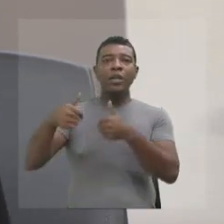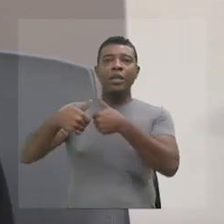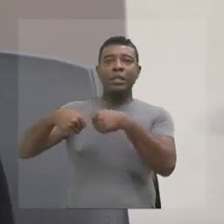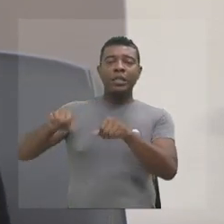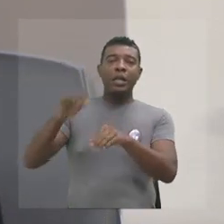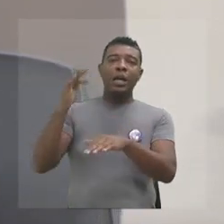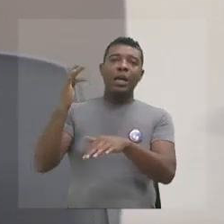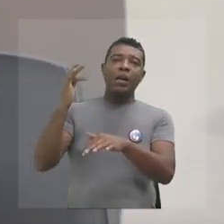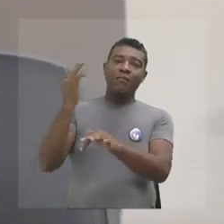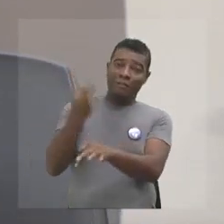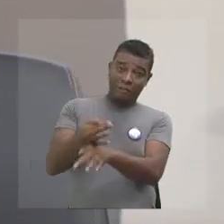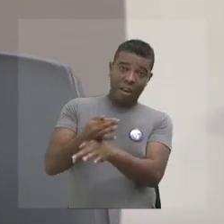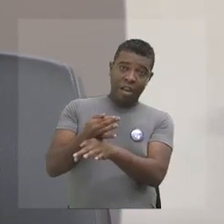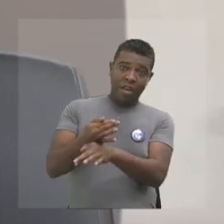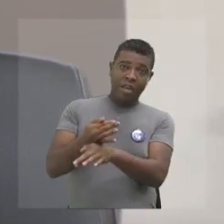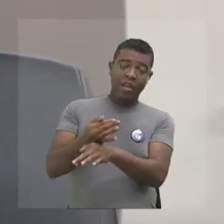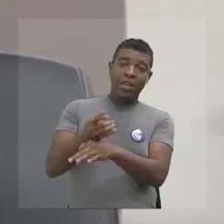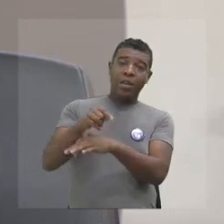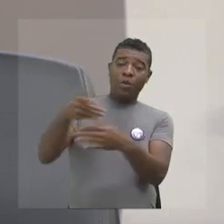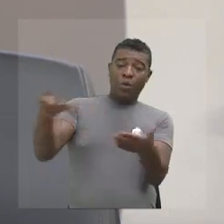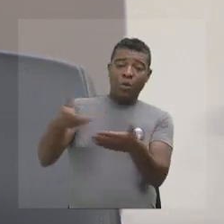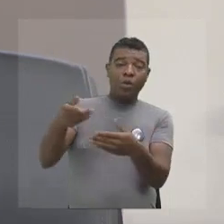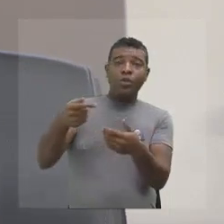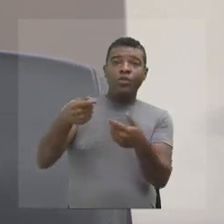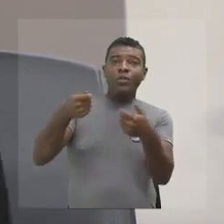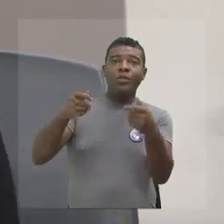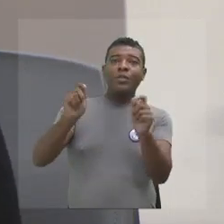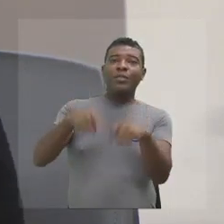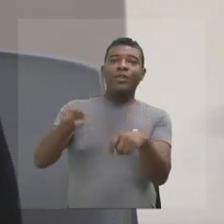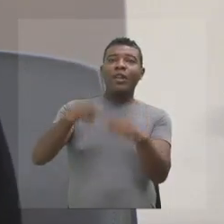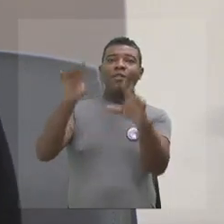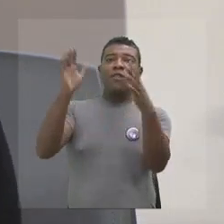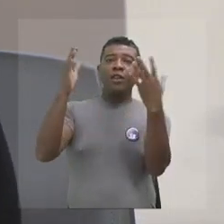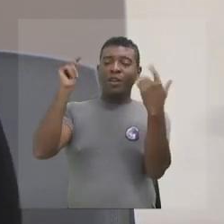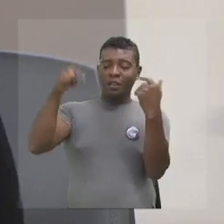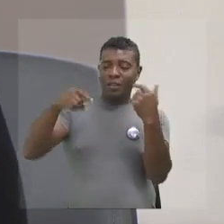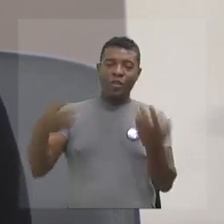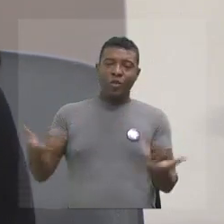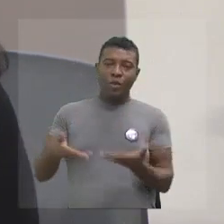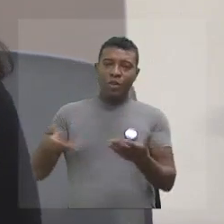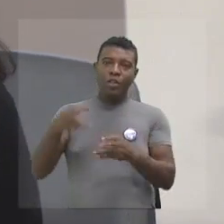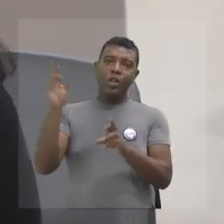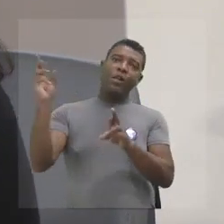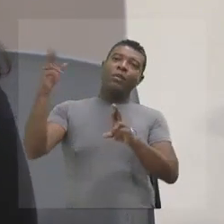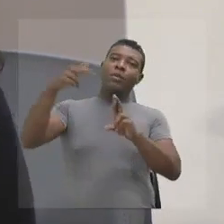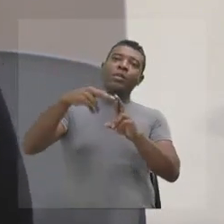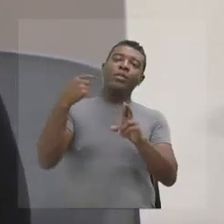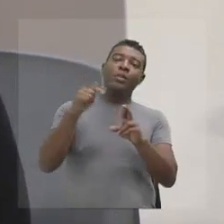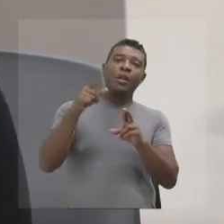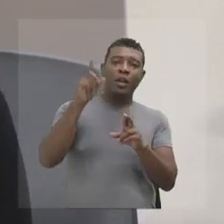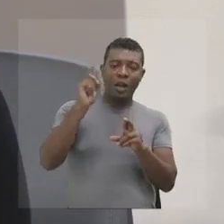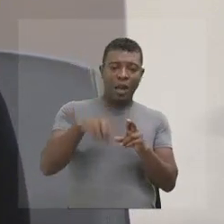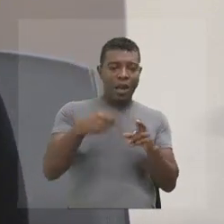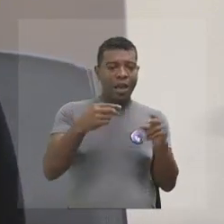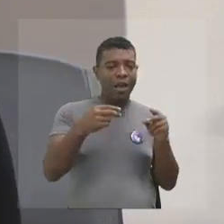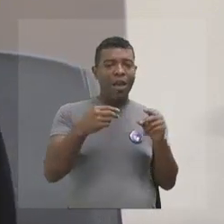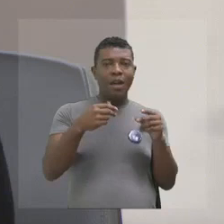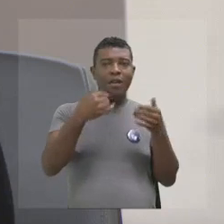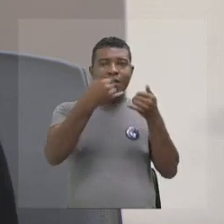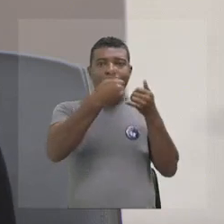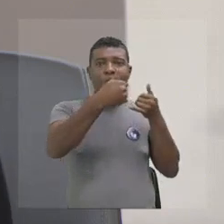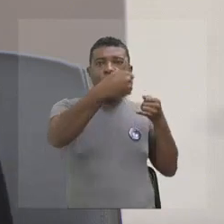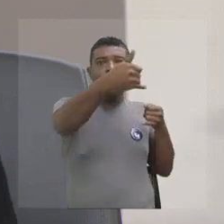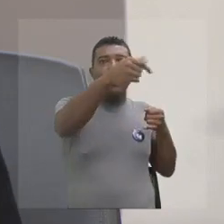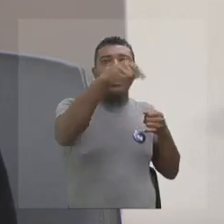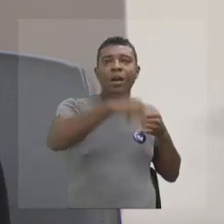estamos sem representação do estudo Estadual de florestas aqui hoje essa linha de transmissão que passa em unidade de conservação